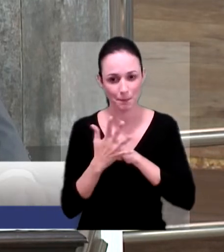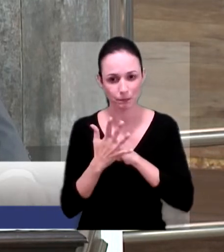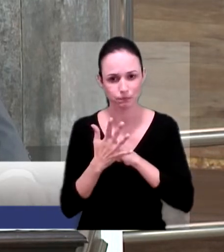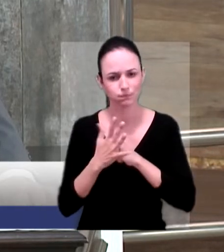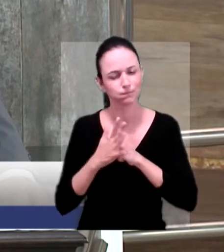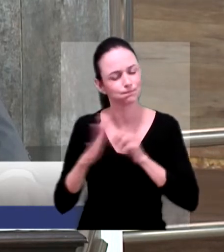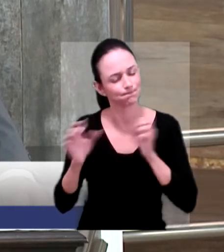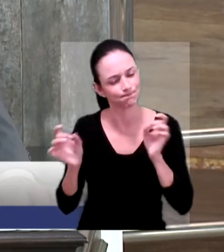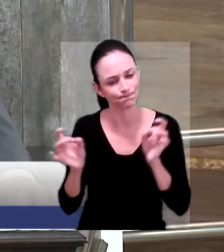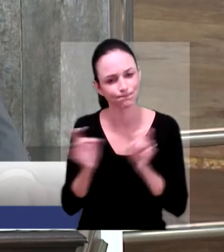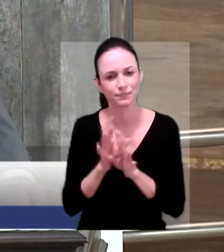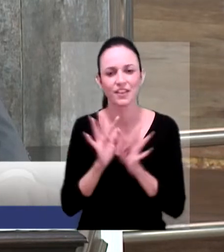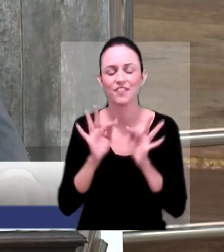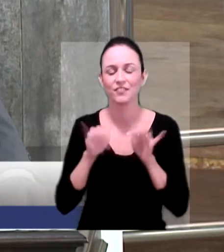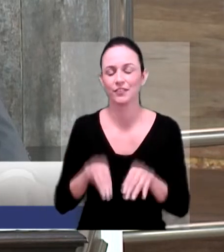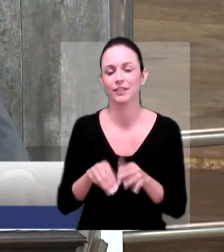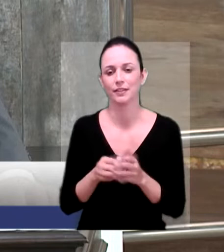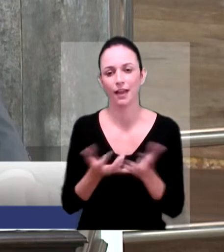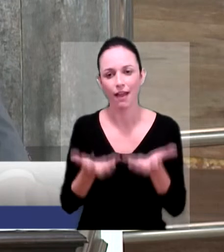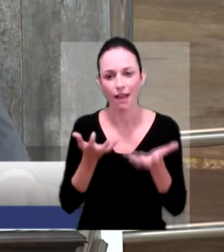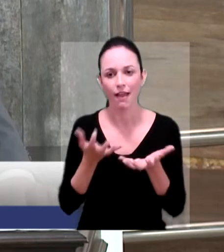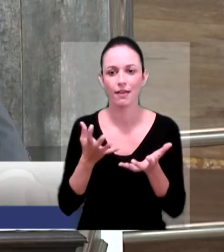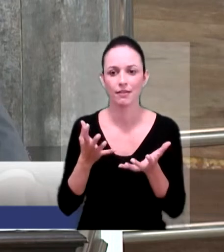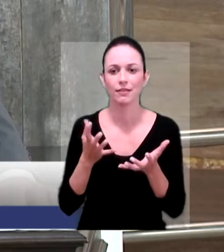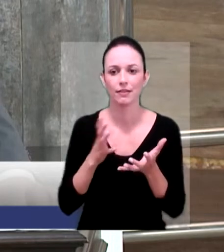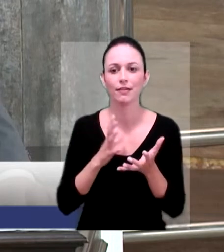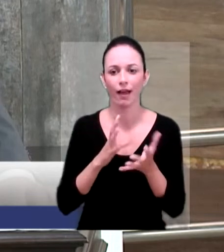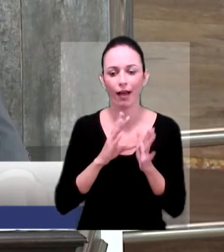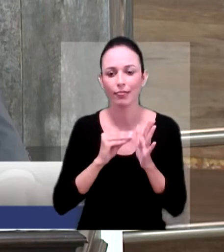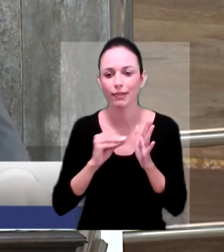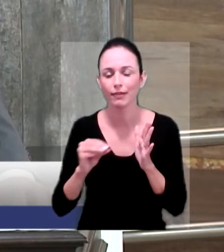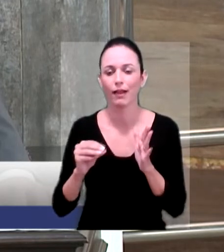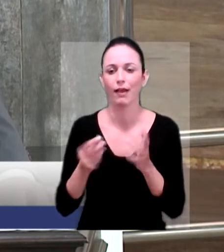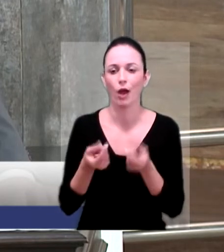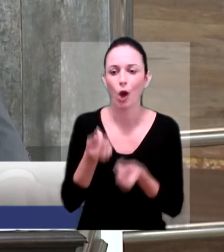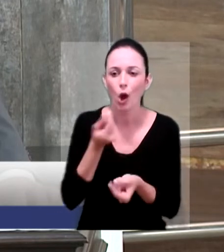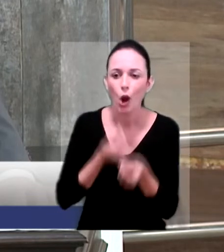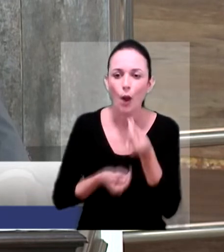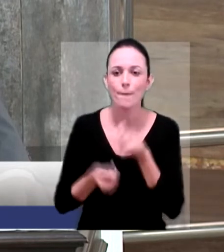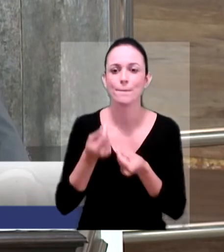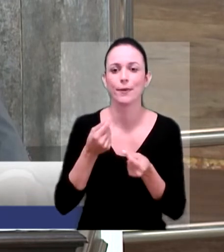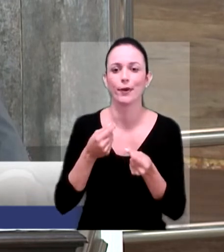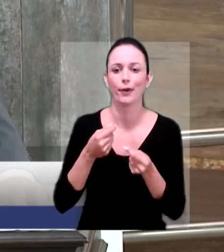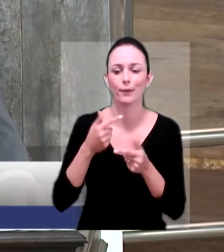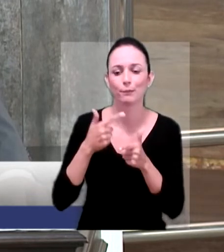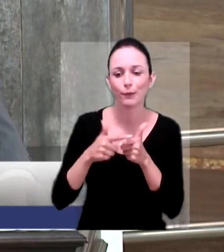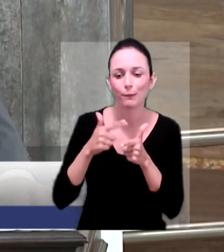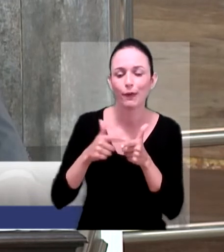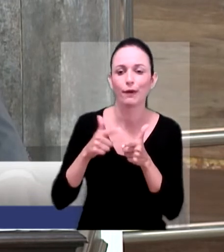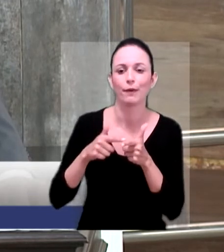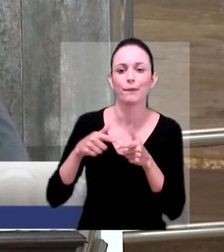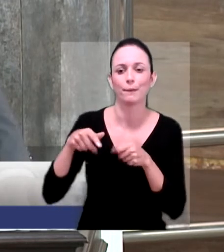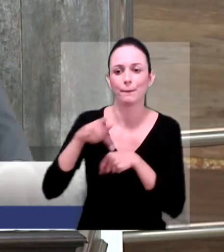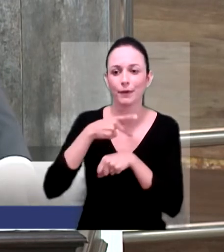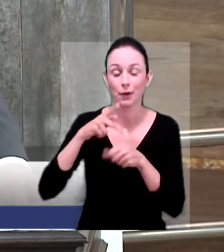atrasou todos os setores, inclusive a economia do nosso país, do nosso mundo, na verdade.